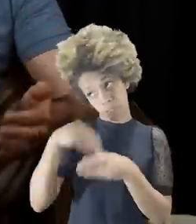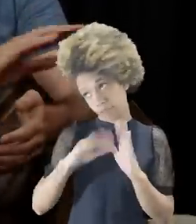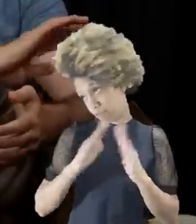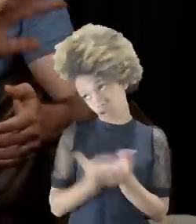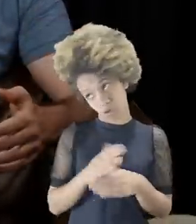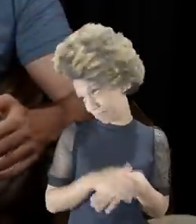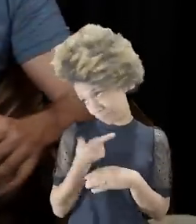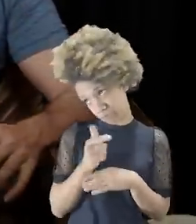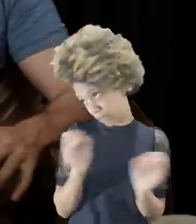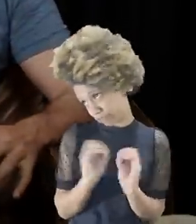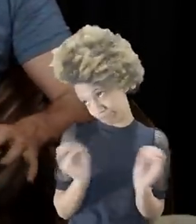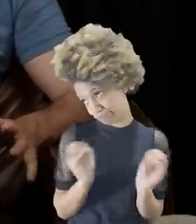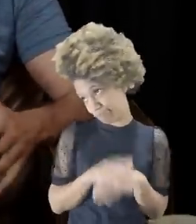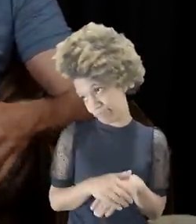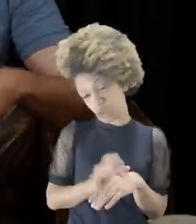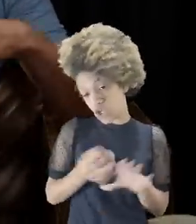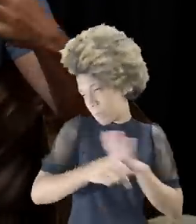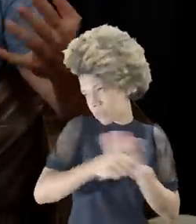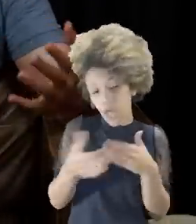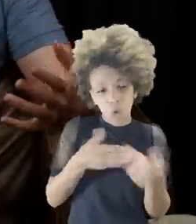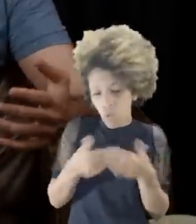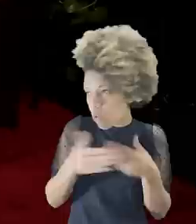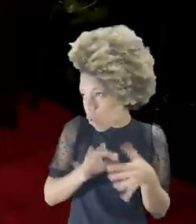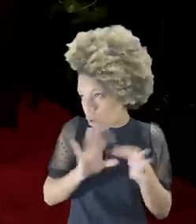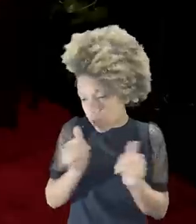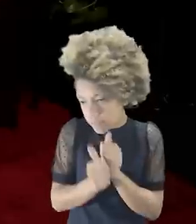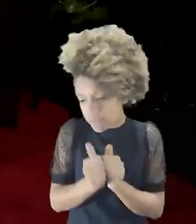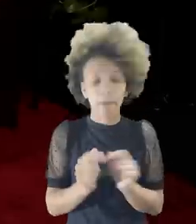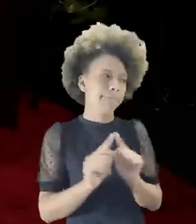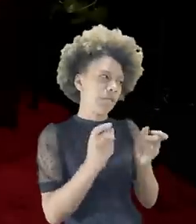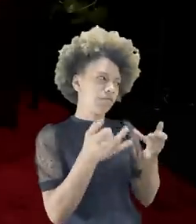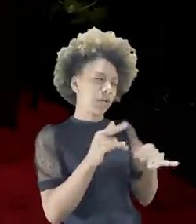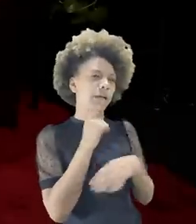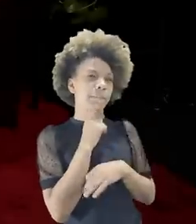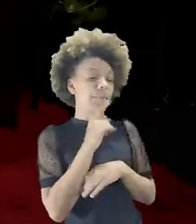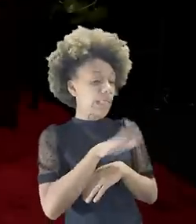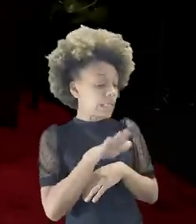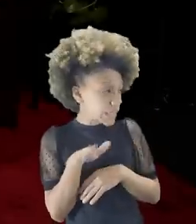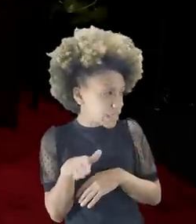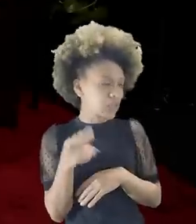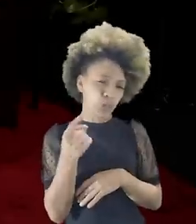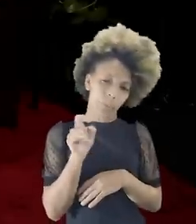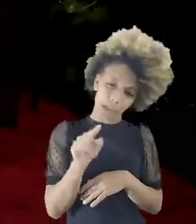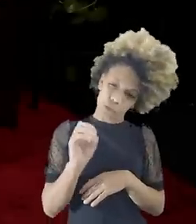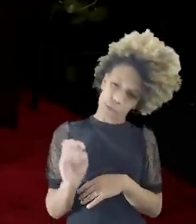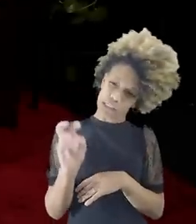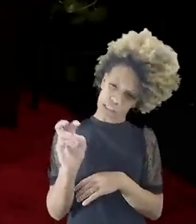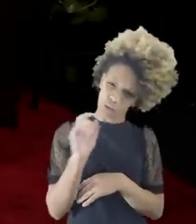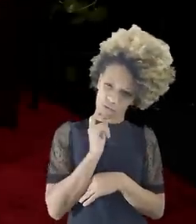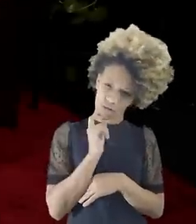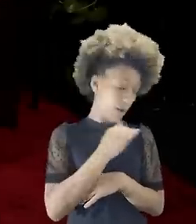isso aí não serve só para para basquete né Qualquer Esporte mas no fato de ser crianças de 1,5 M tipo